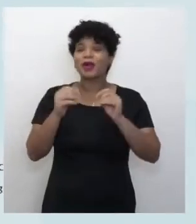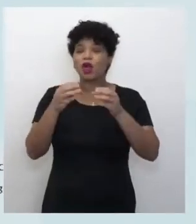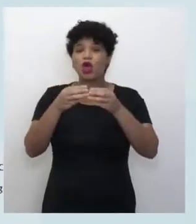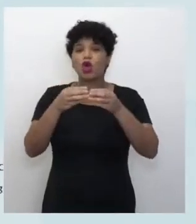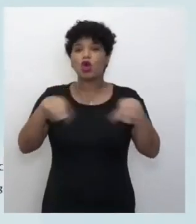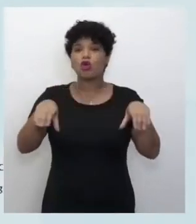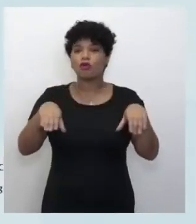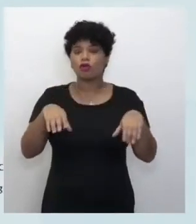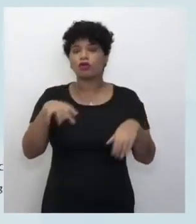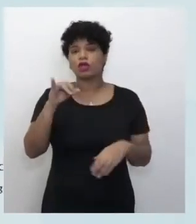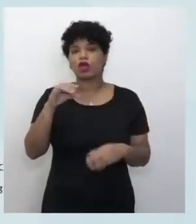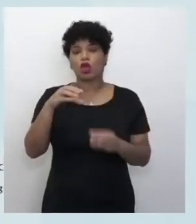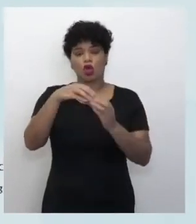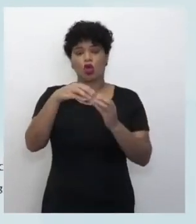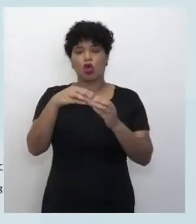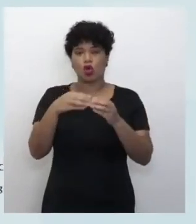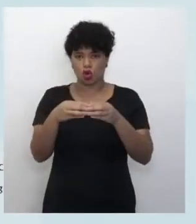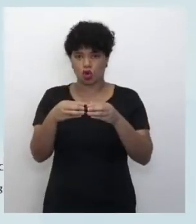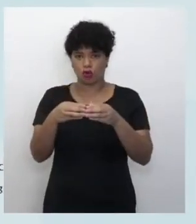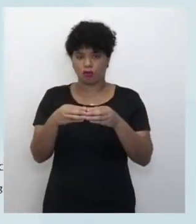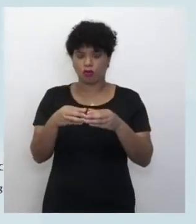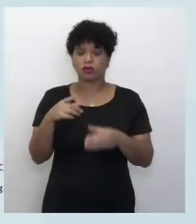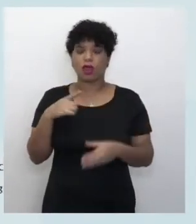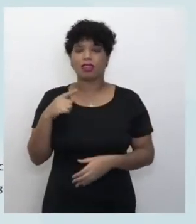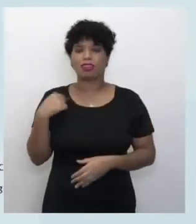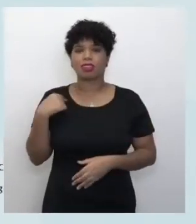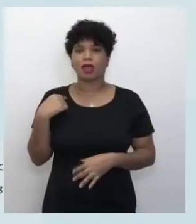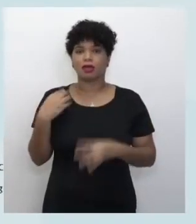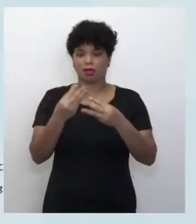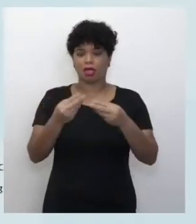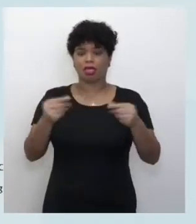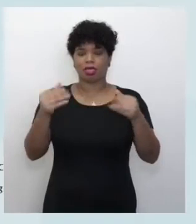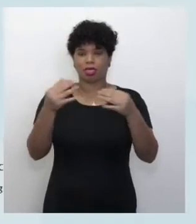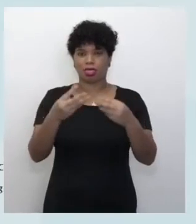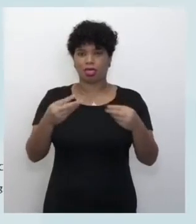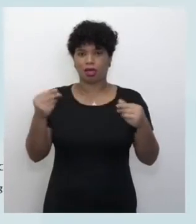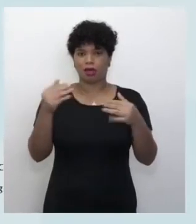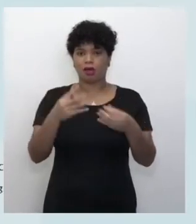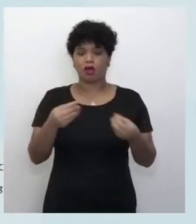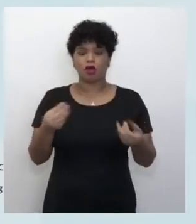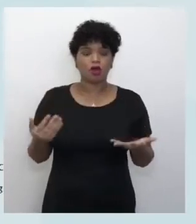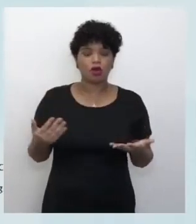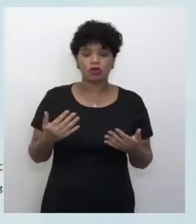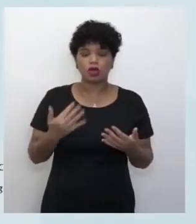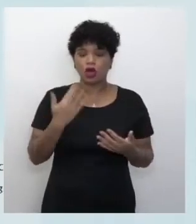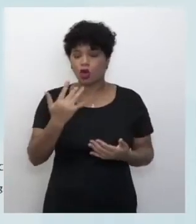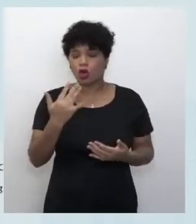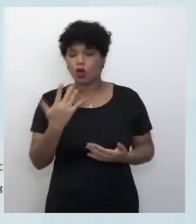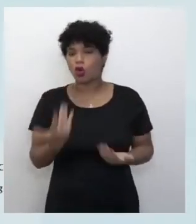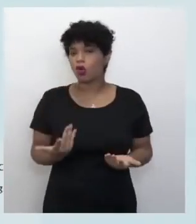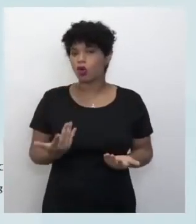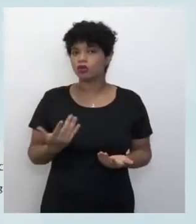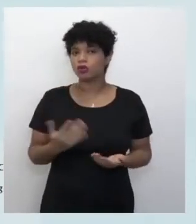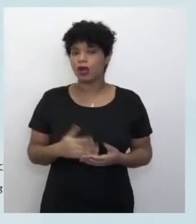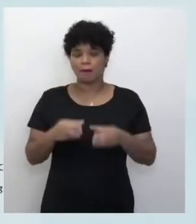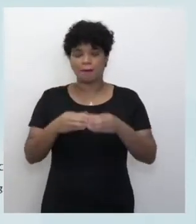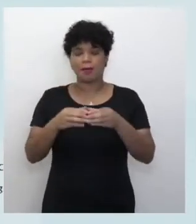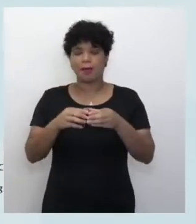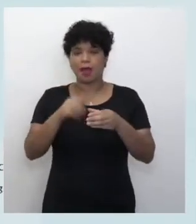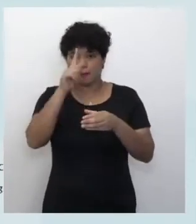crus, se você observar, ele tem lá uma determinada aparência, Ele tem a gema, a